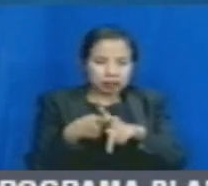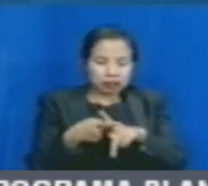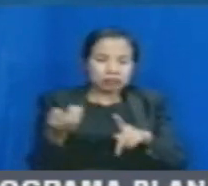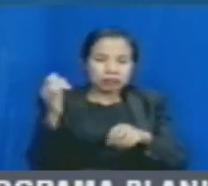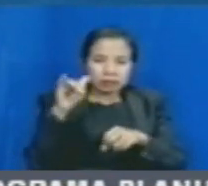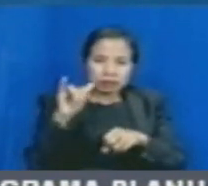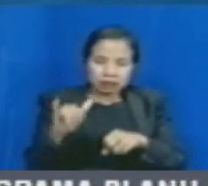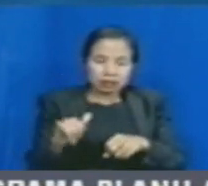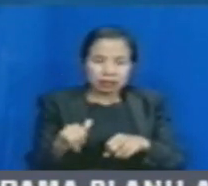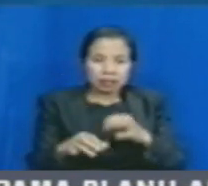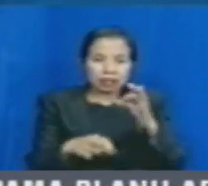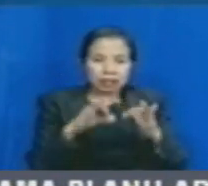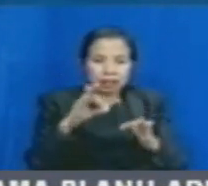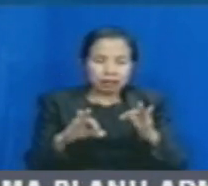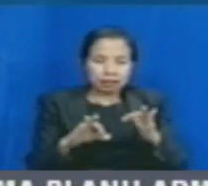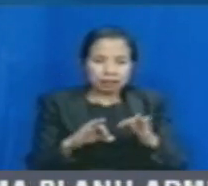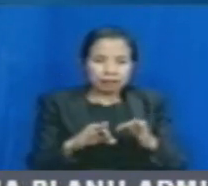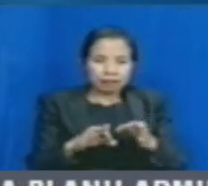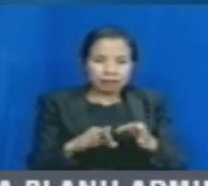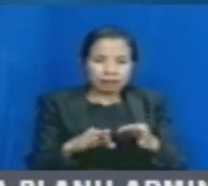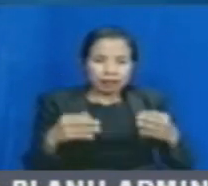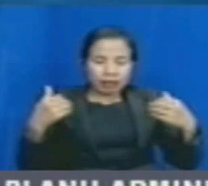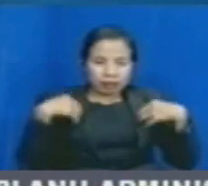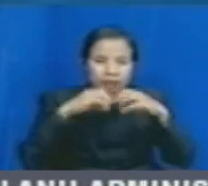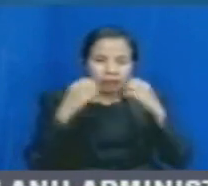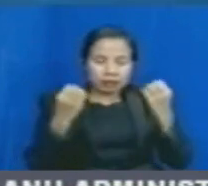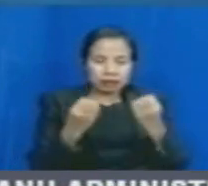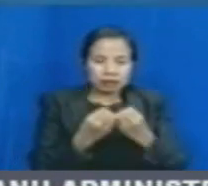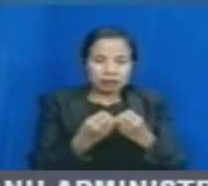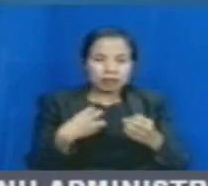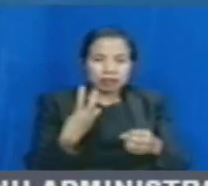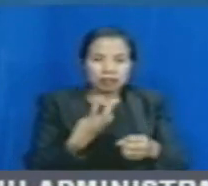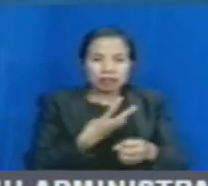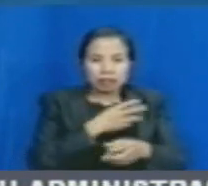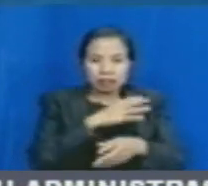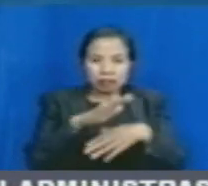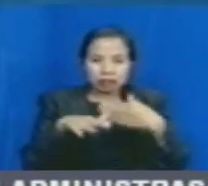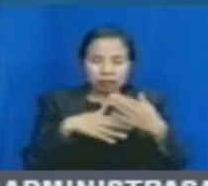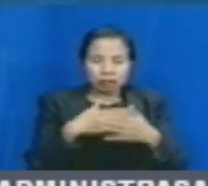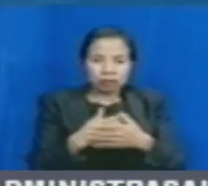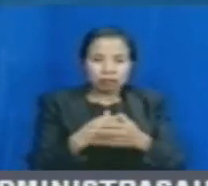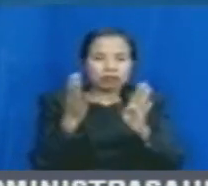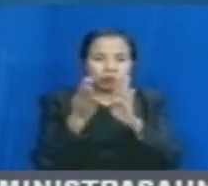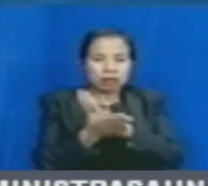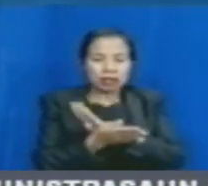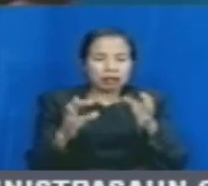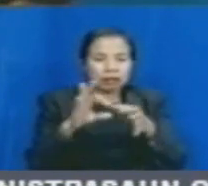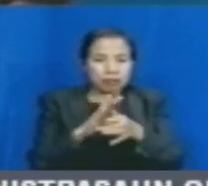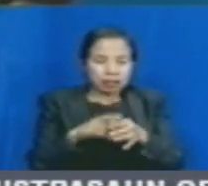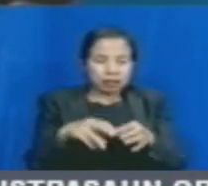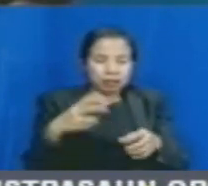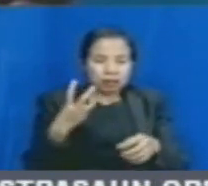será, pelo menos iha organização ne be ita hotu sai membro então ita